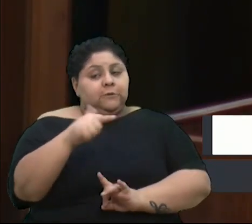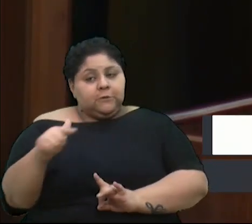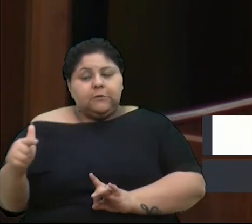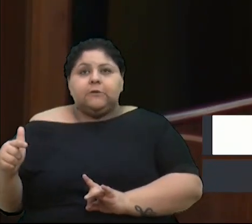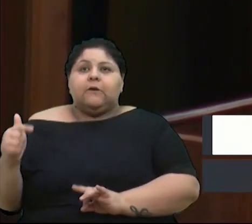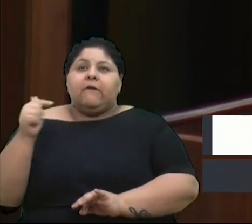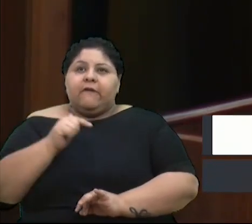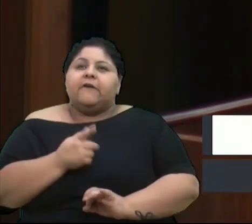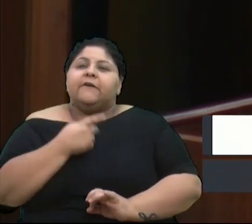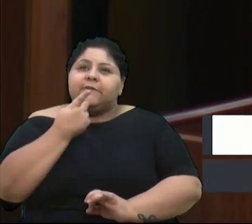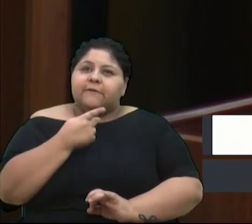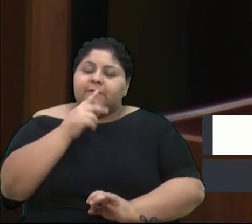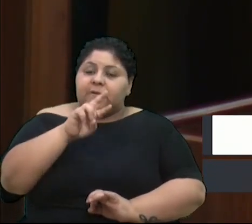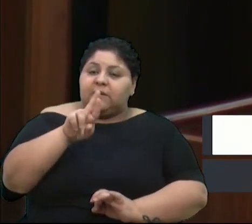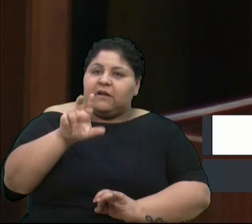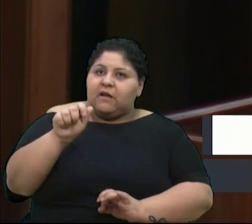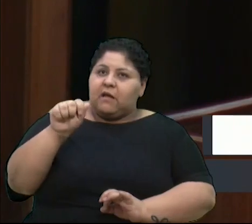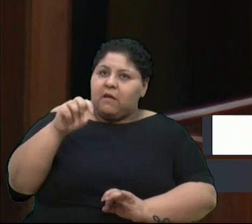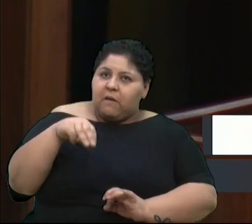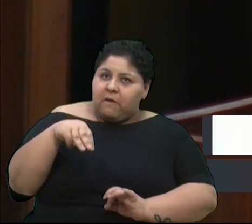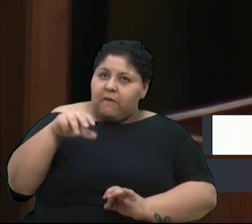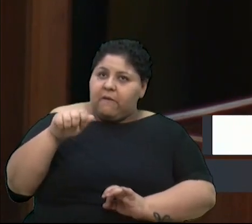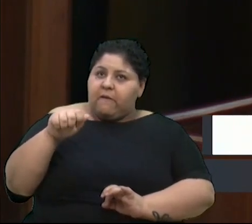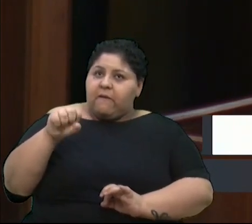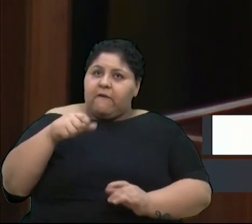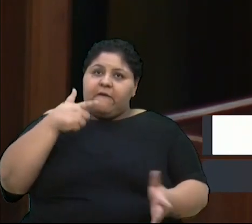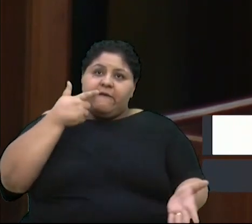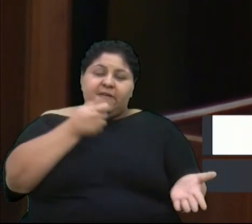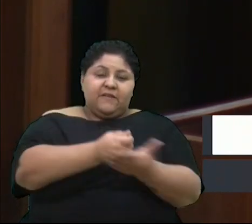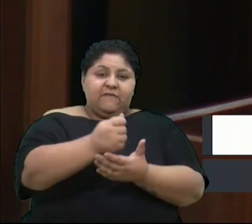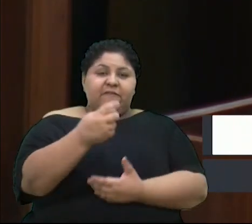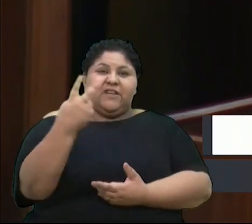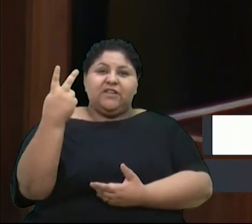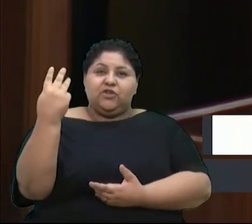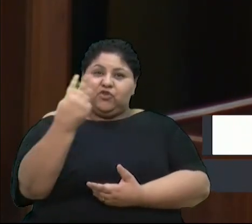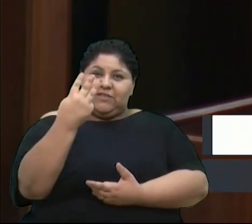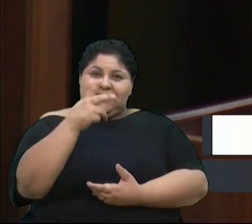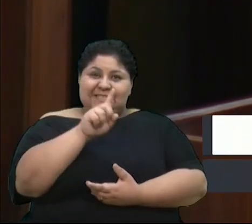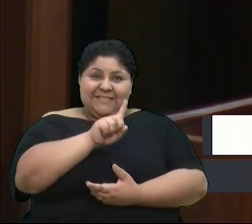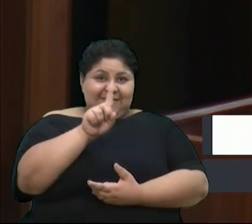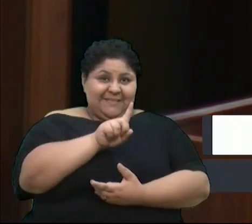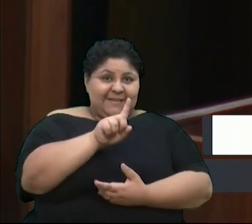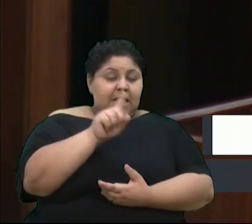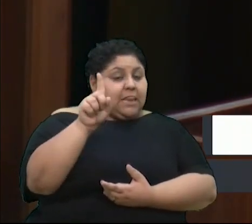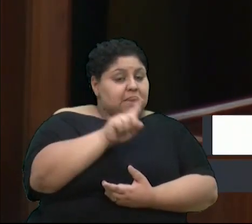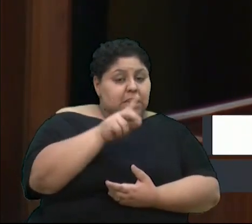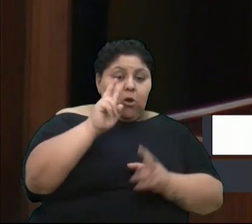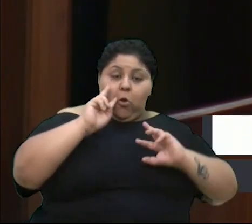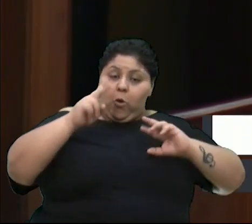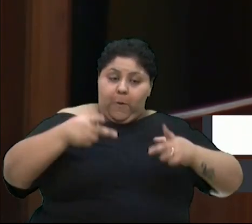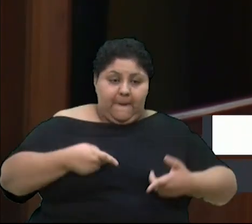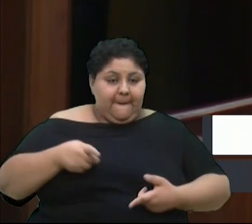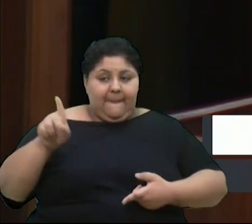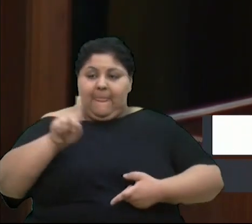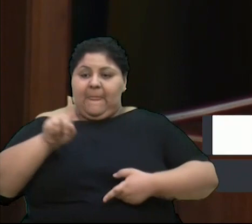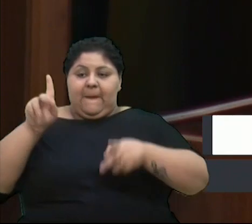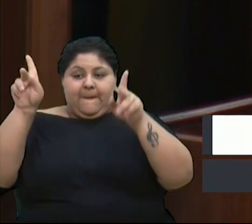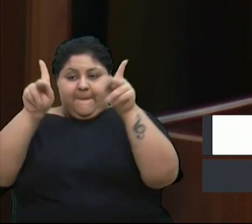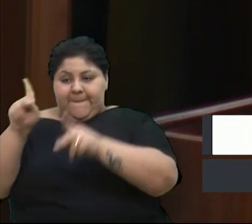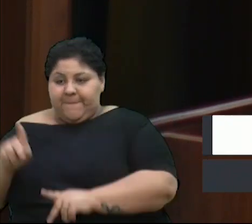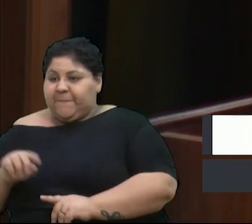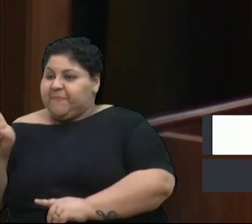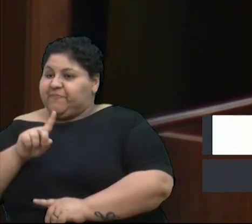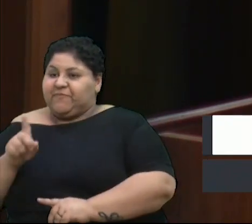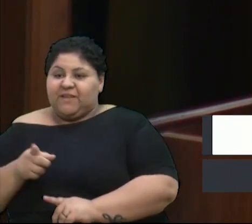eles mesmos dizem, o Hamas, defendem os 3 nãos. Não reconhecemos, não a paz e não